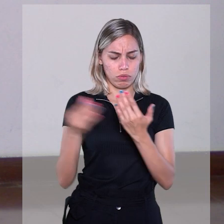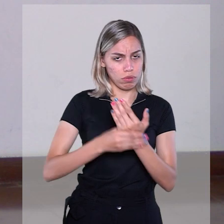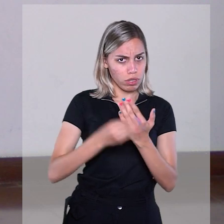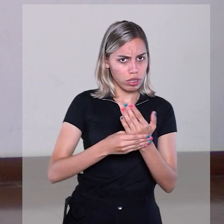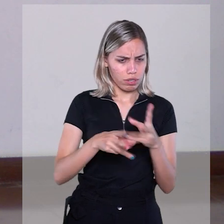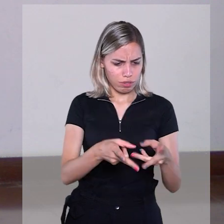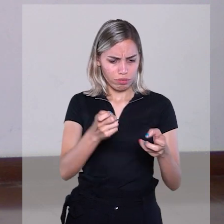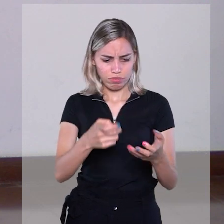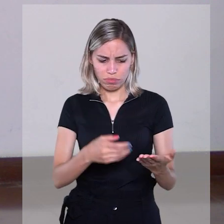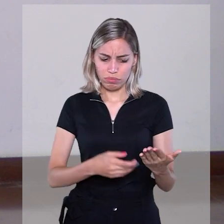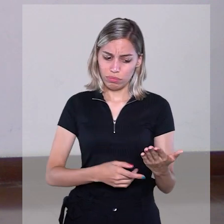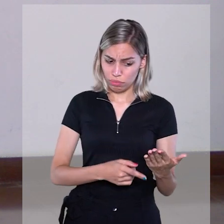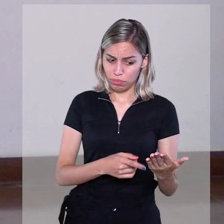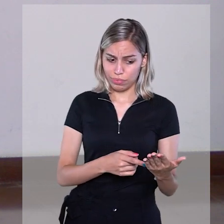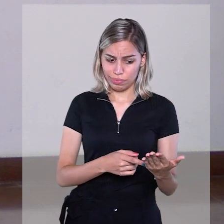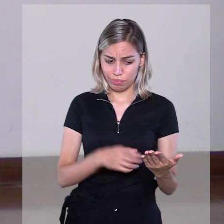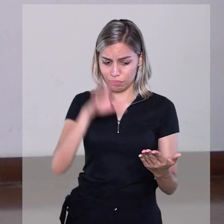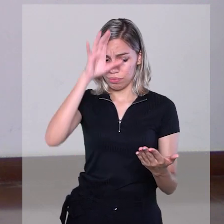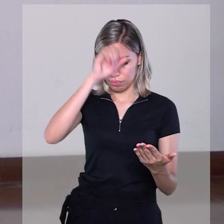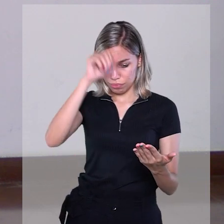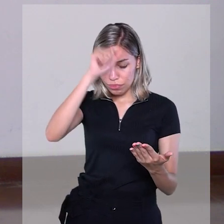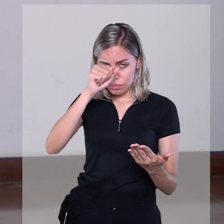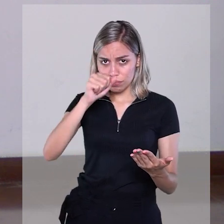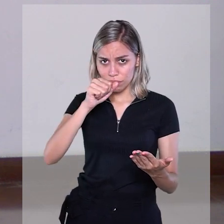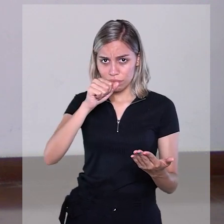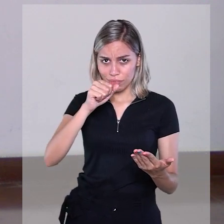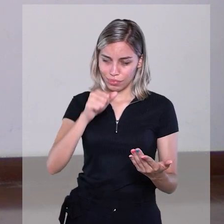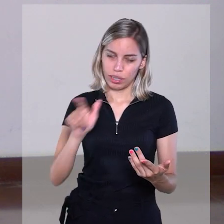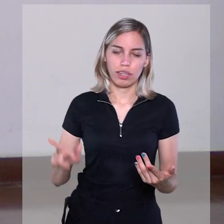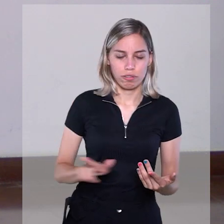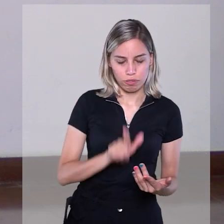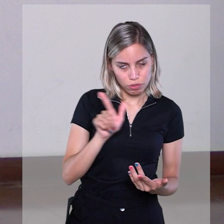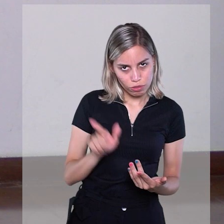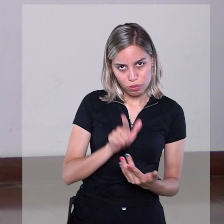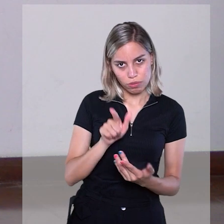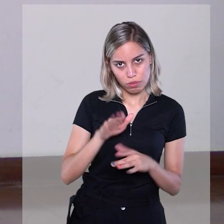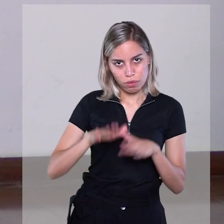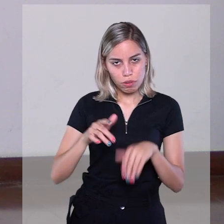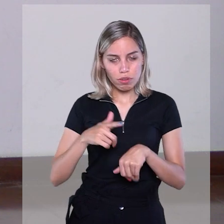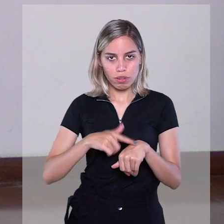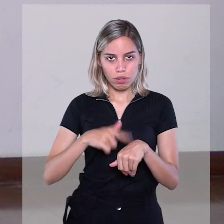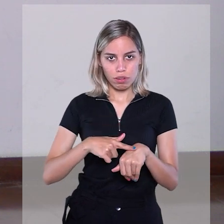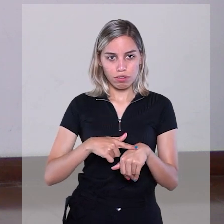Porque é óbvio, né? Em algum momento passa a ser muito engraçado. Eu estava em